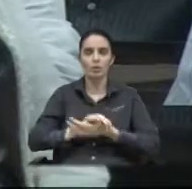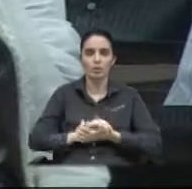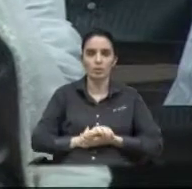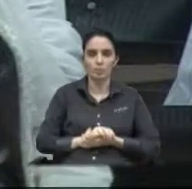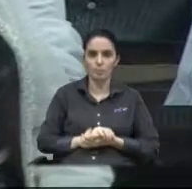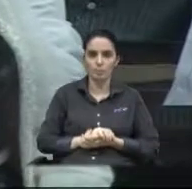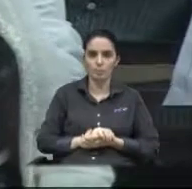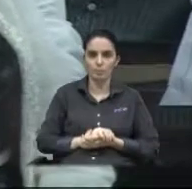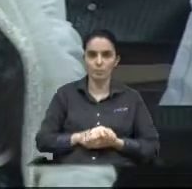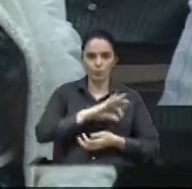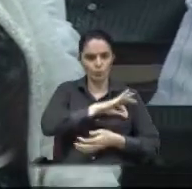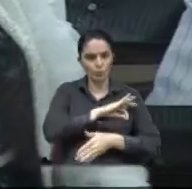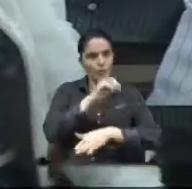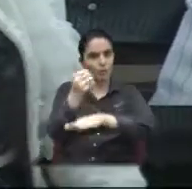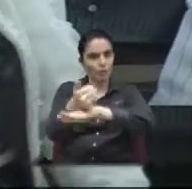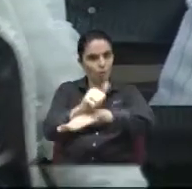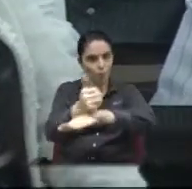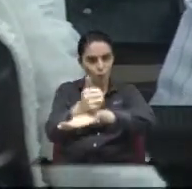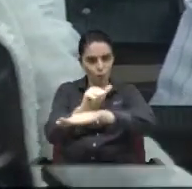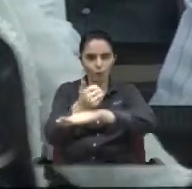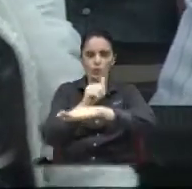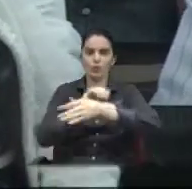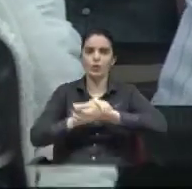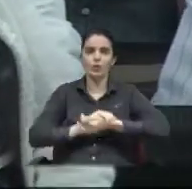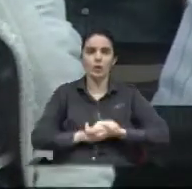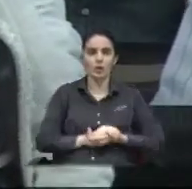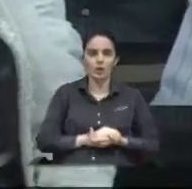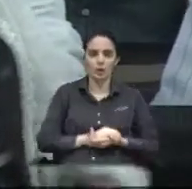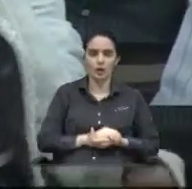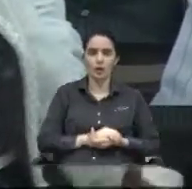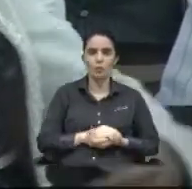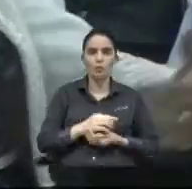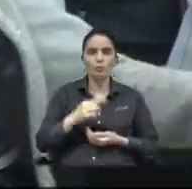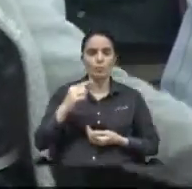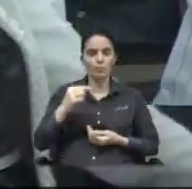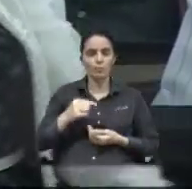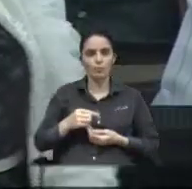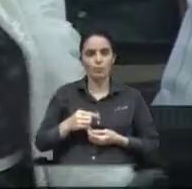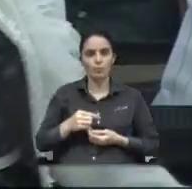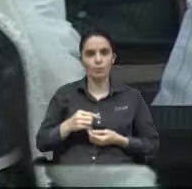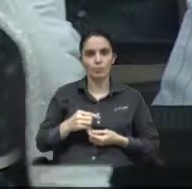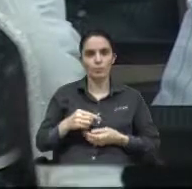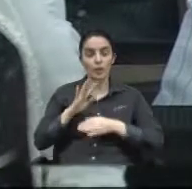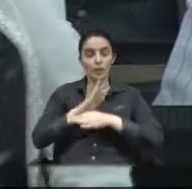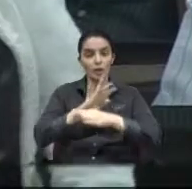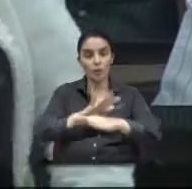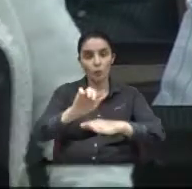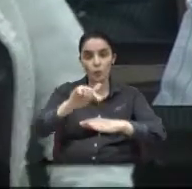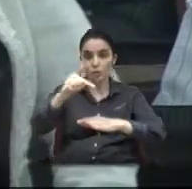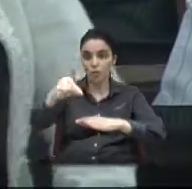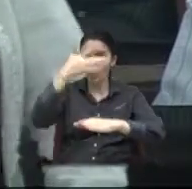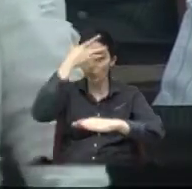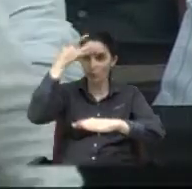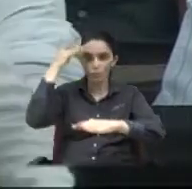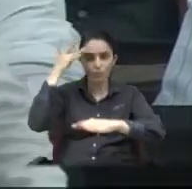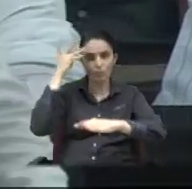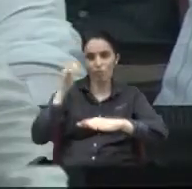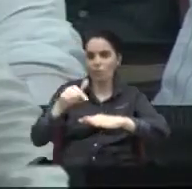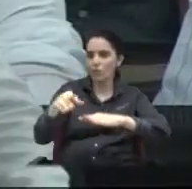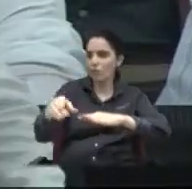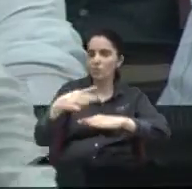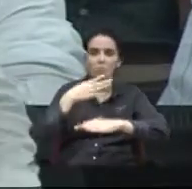colocam a própria vida ea vida da família em prol de pessoas desconhecidas um